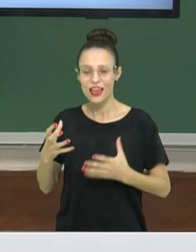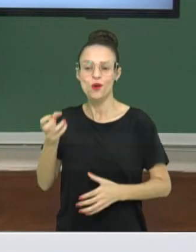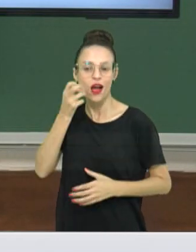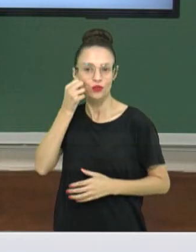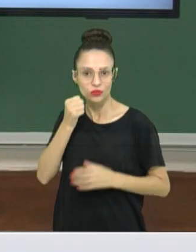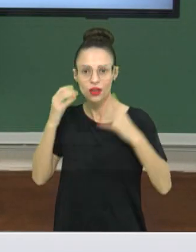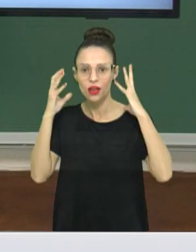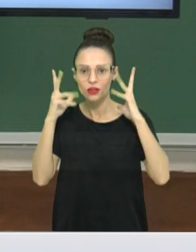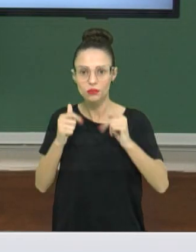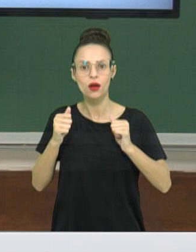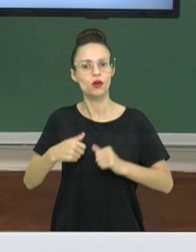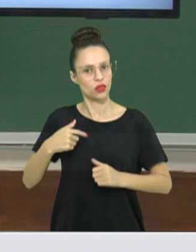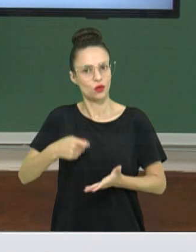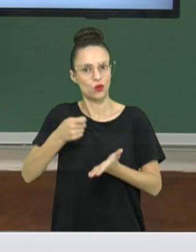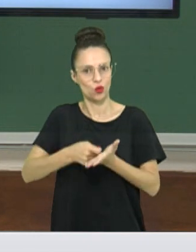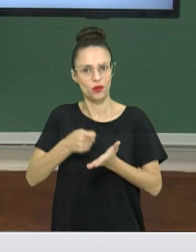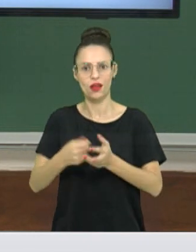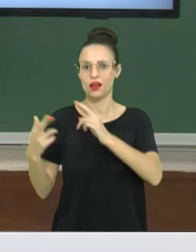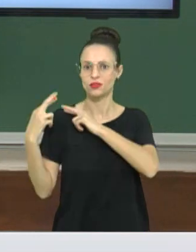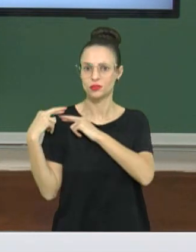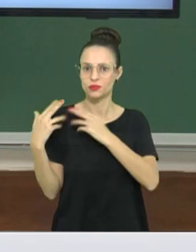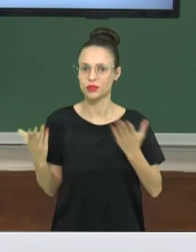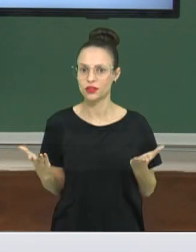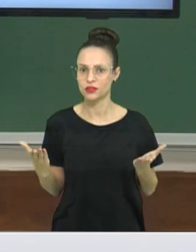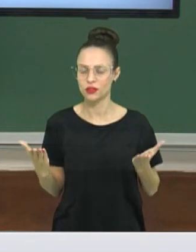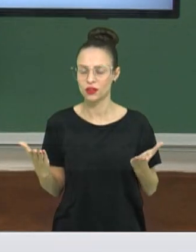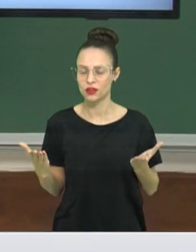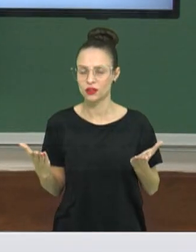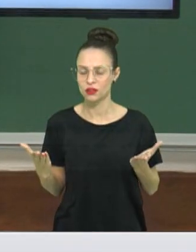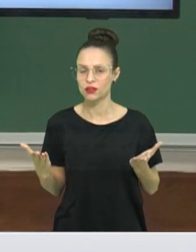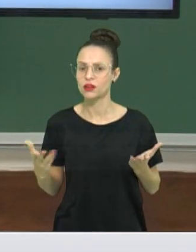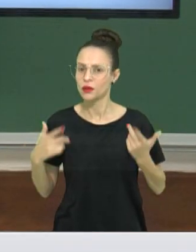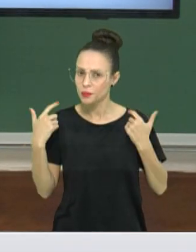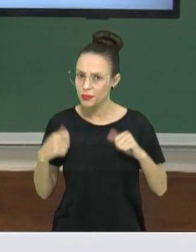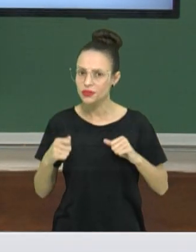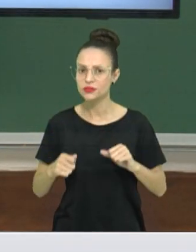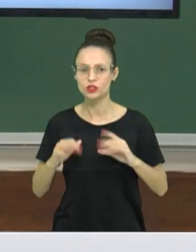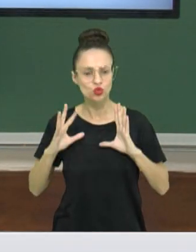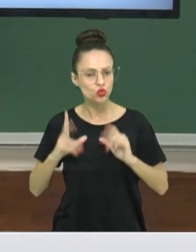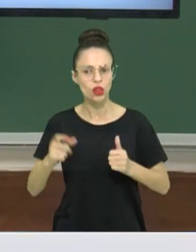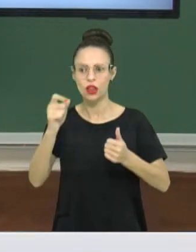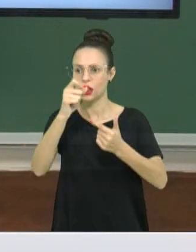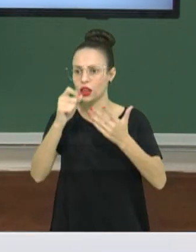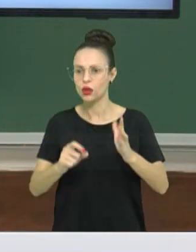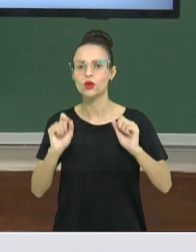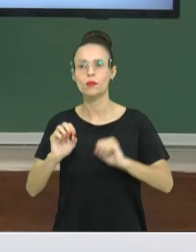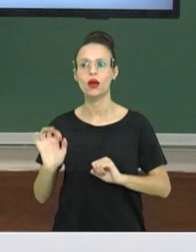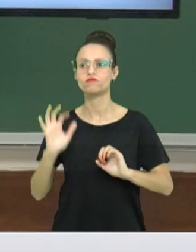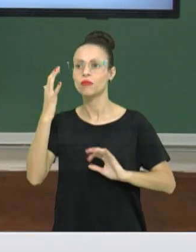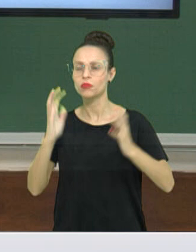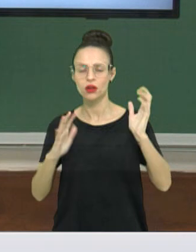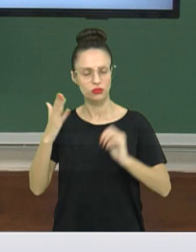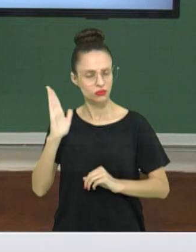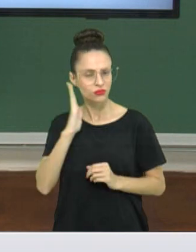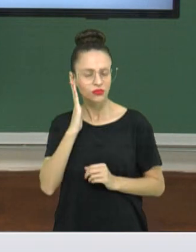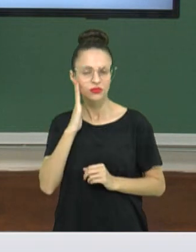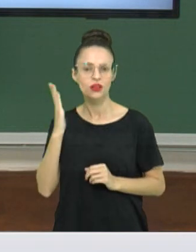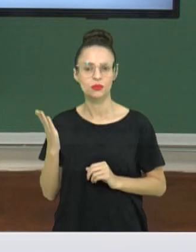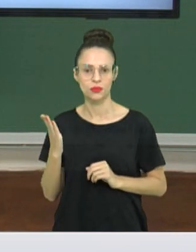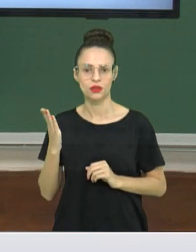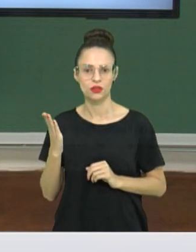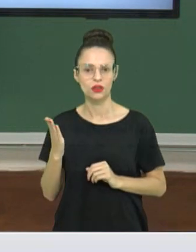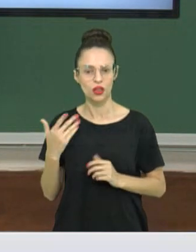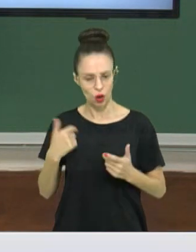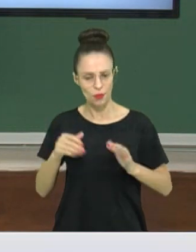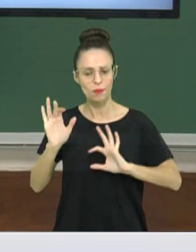um animalzinho, eu tenho que ter essa responsabilidade. Eu tenho que contar com todas as possibilidades. Eu tenho que